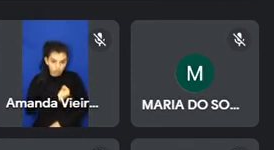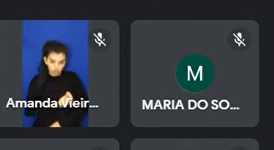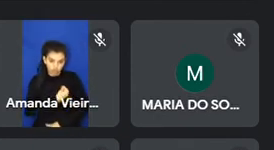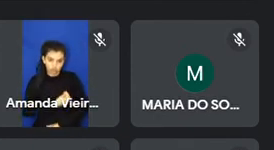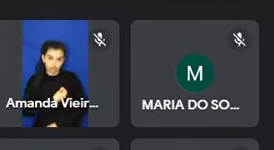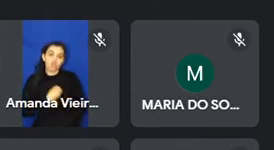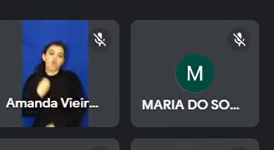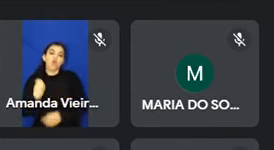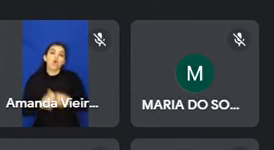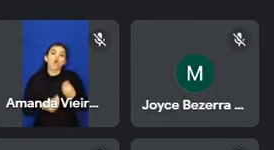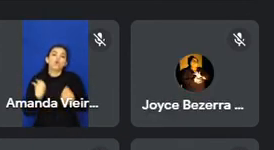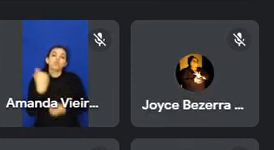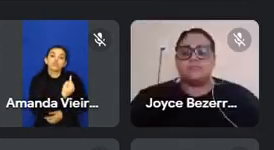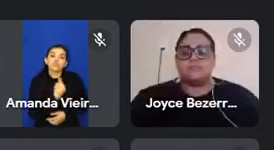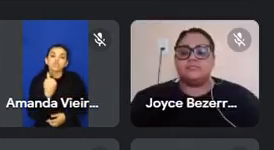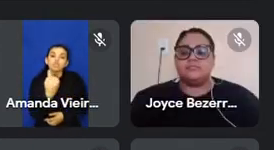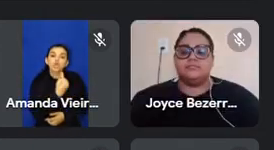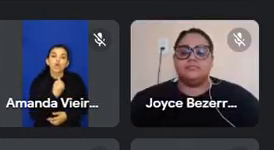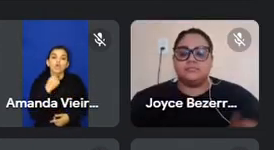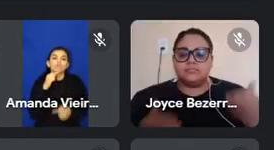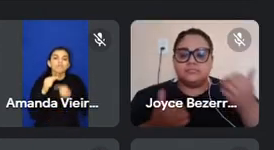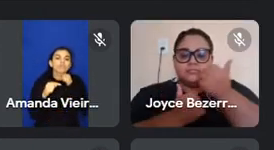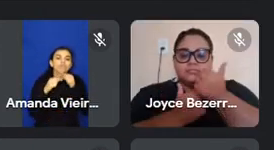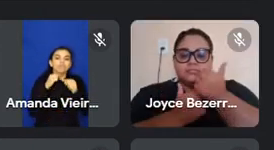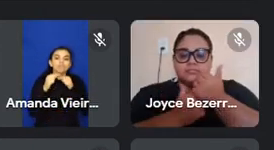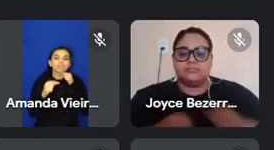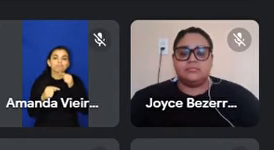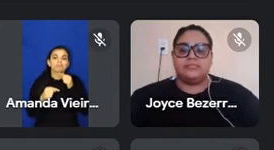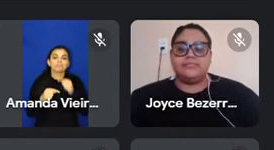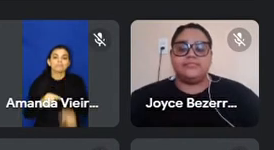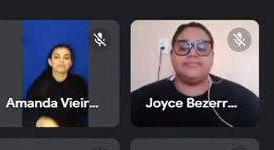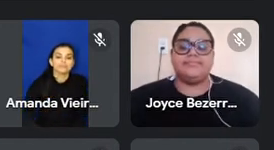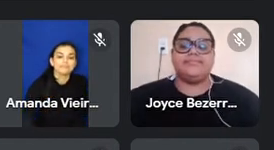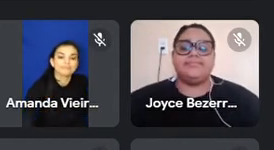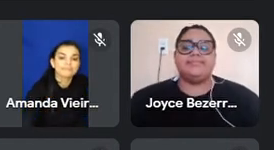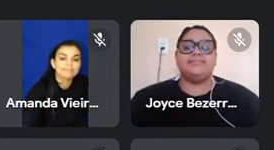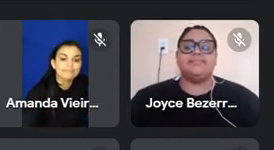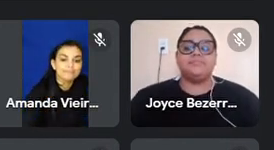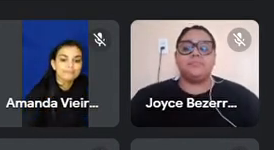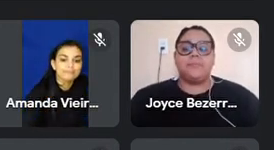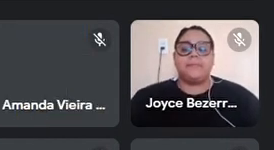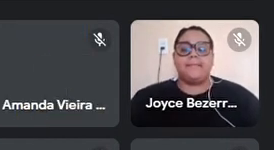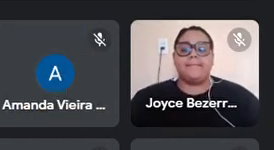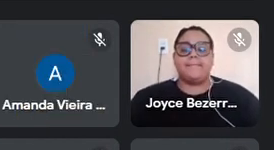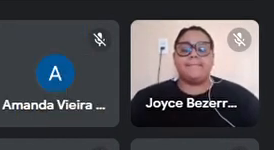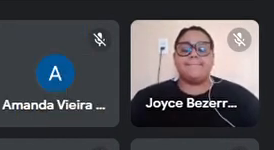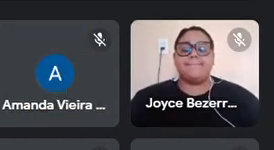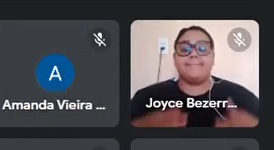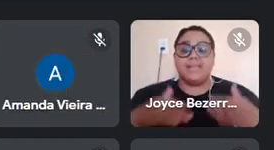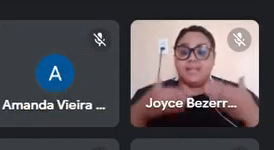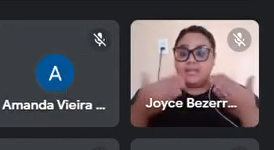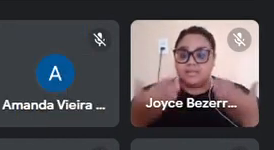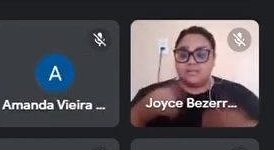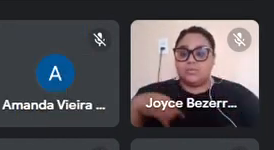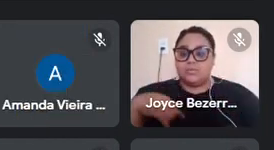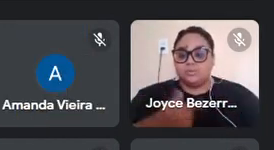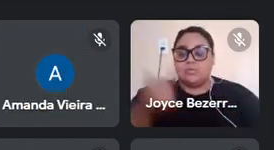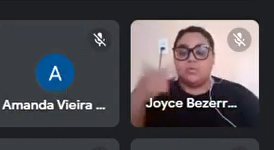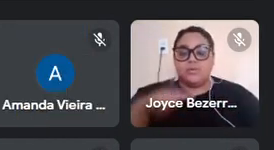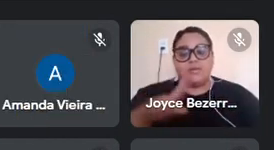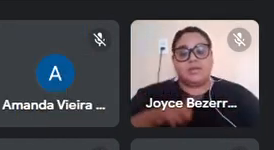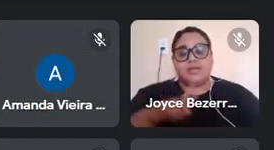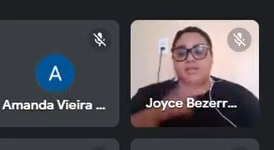vai degradar tanto as suas moléculas, e aí a gente consegue ter uma resposta para várias moléculas que muitas vezes são essenciais